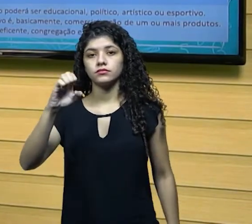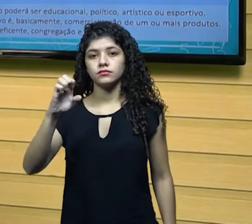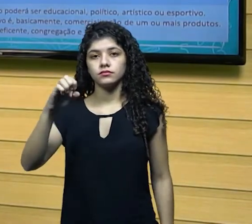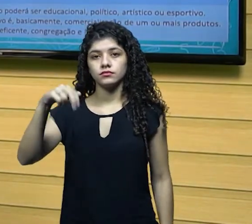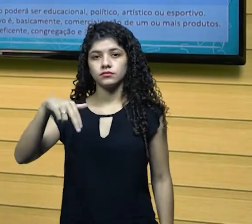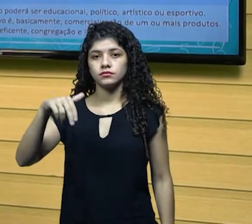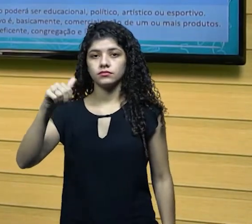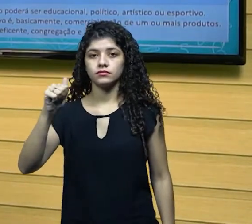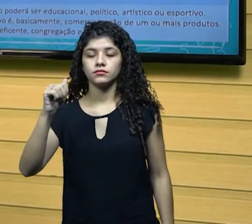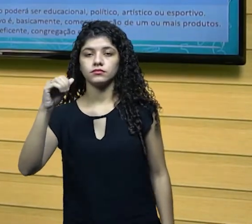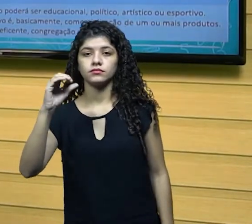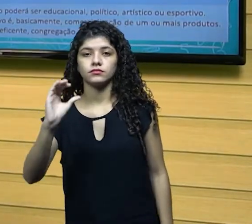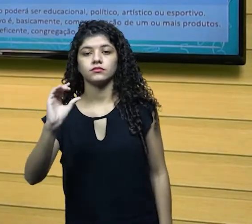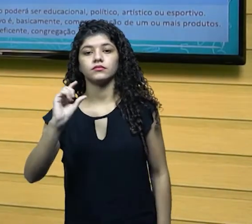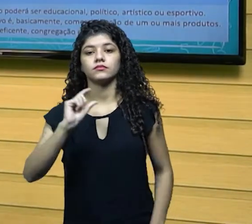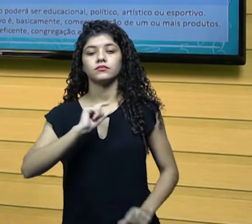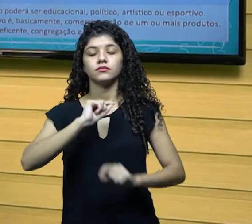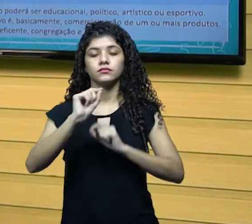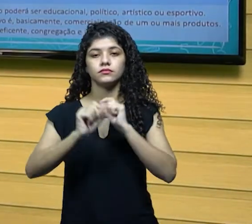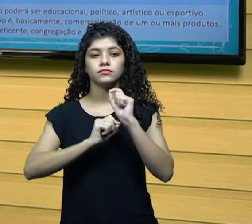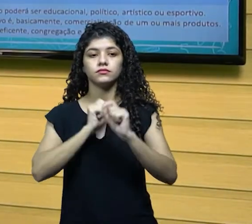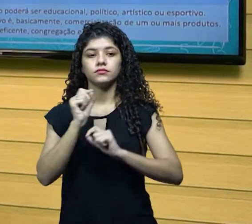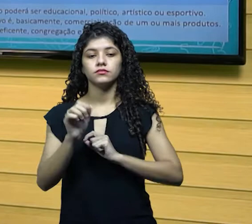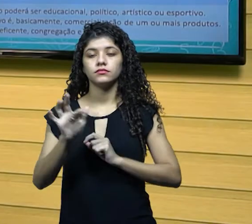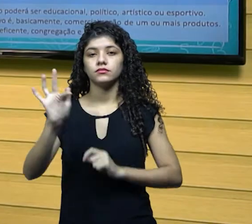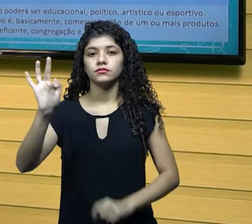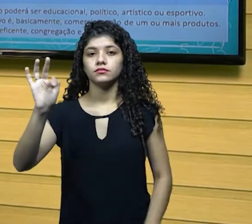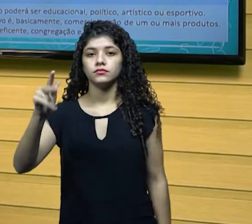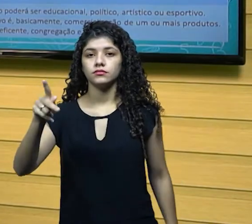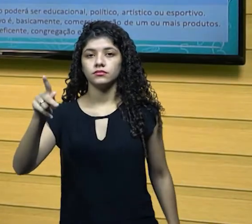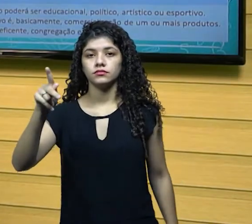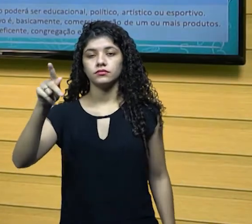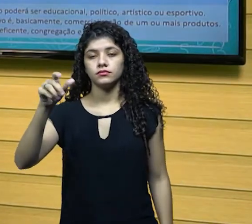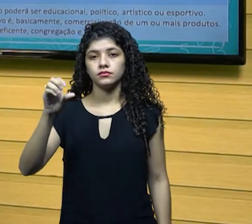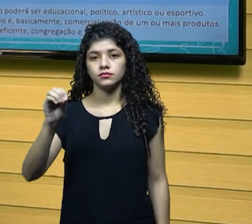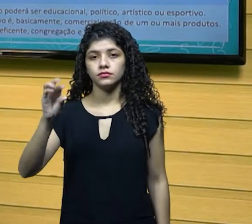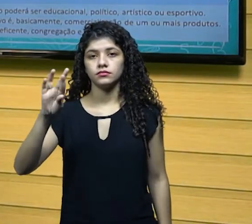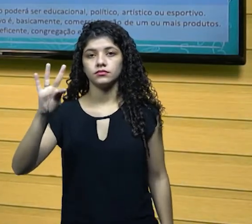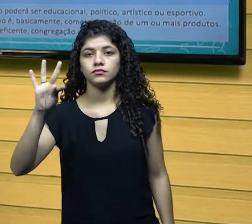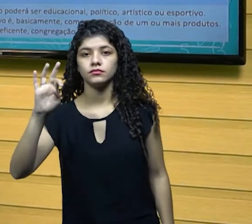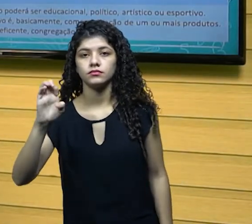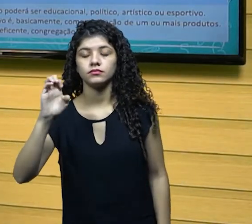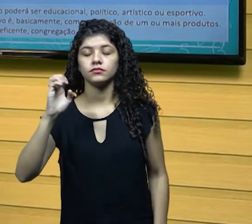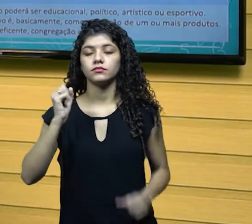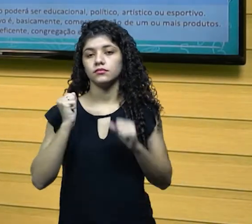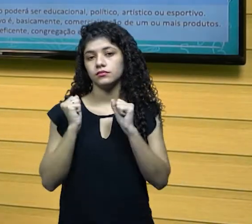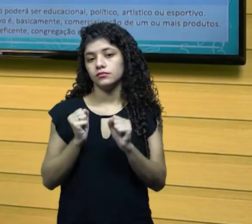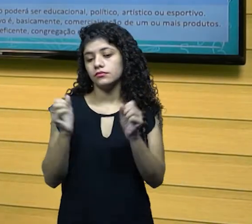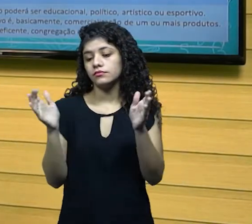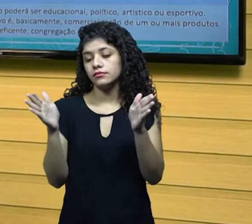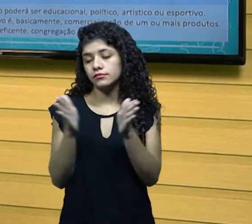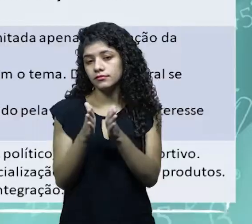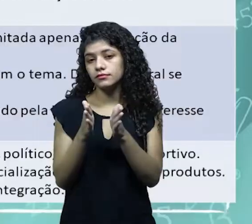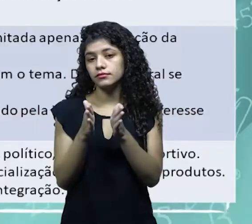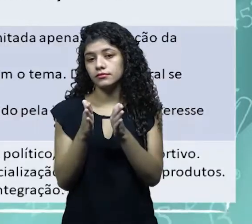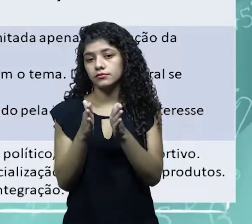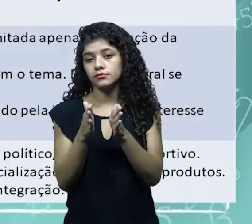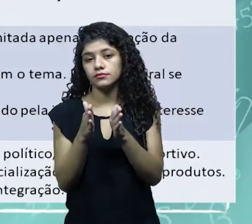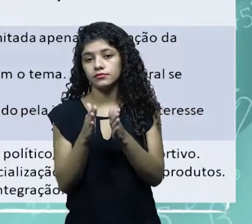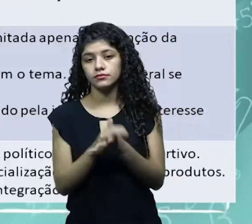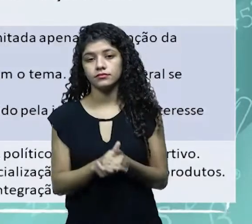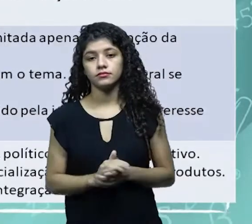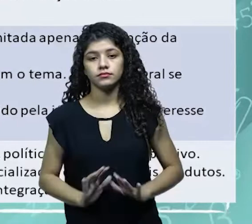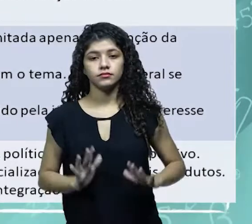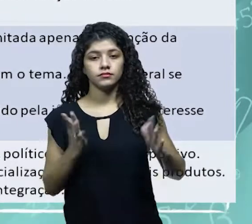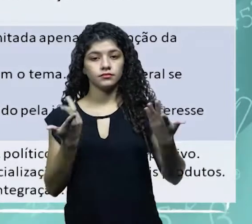Então já acordo com o Senac e ele falou dessa seguintes os seguintes objetivos e a gente vai abordar agora o